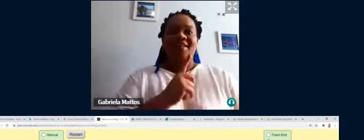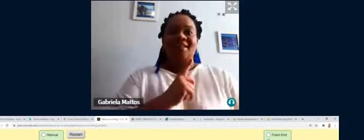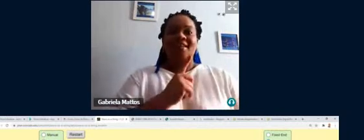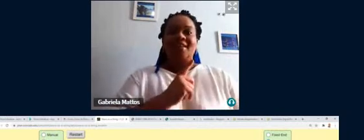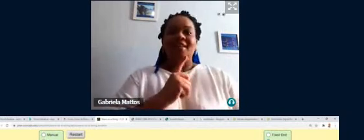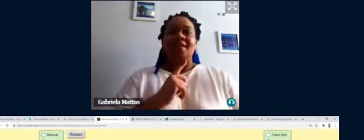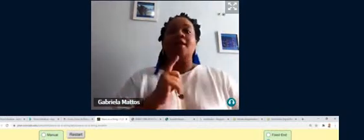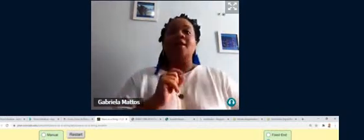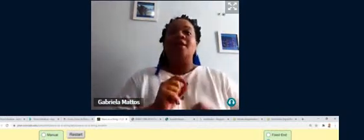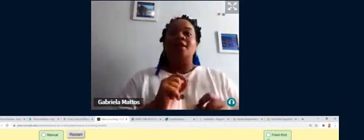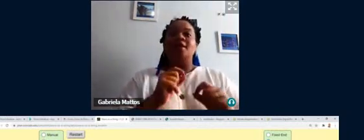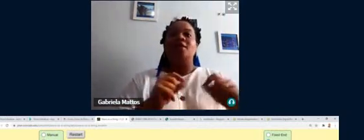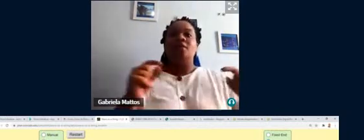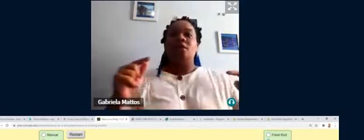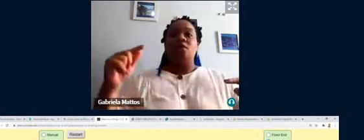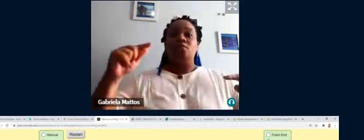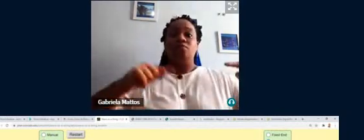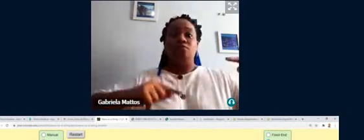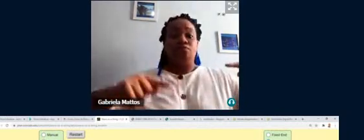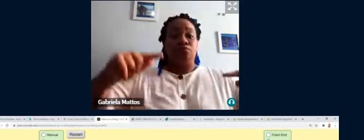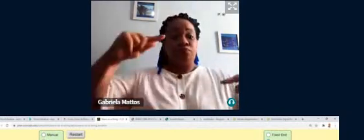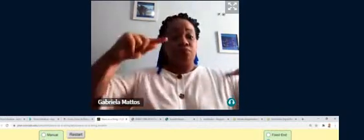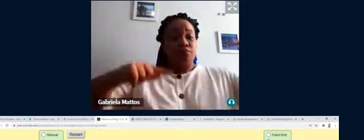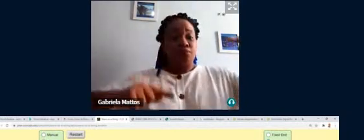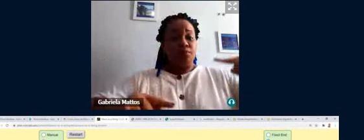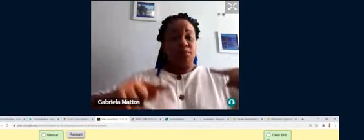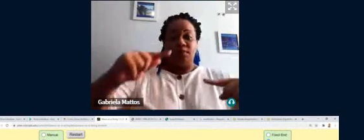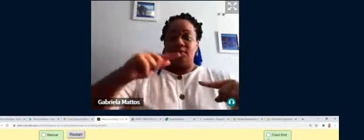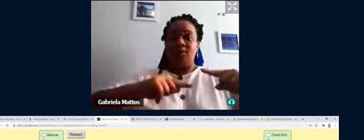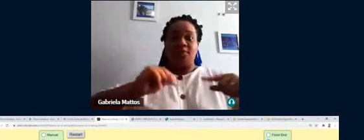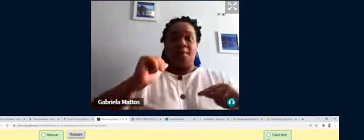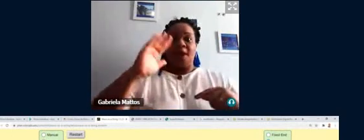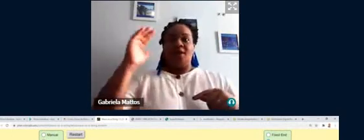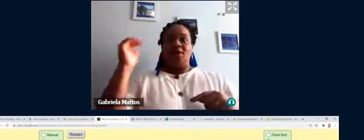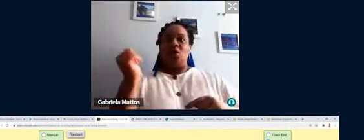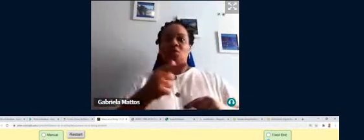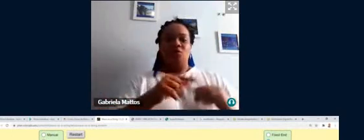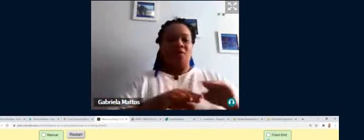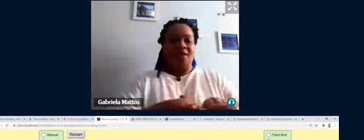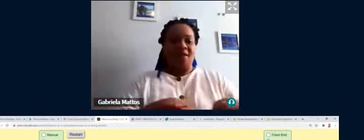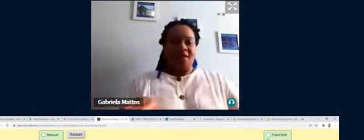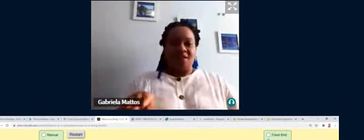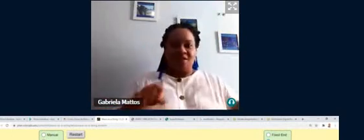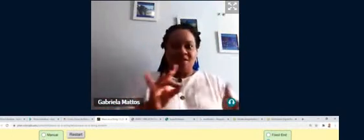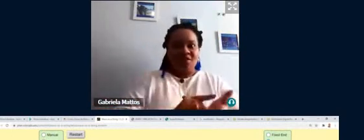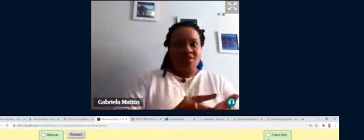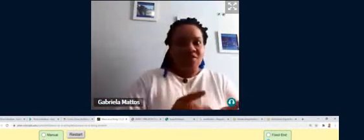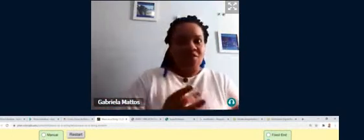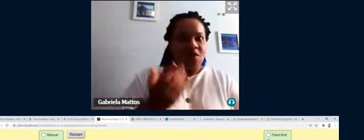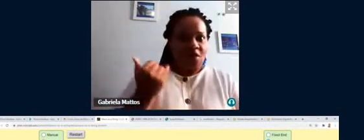onda é maior do que os originais. Depois que eles se